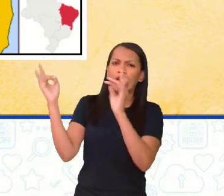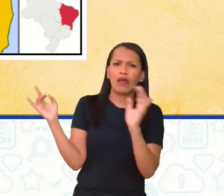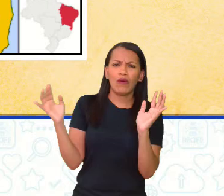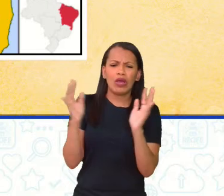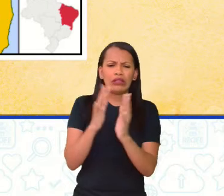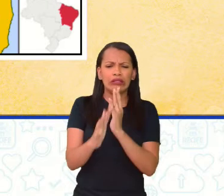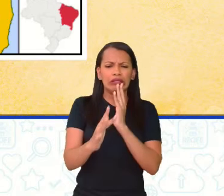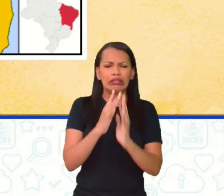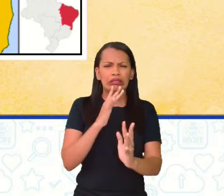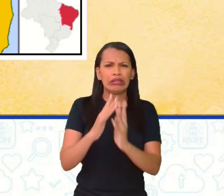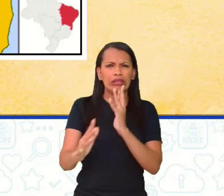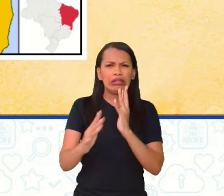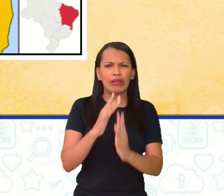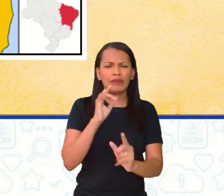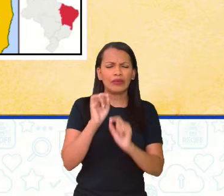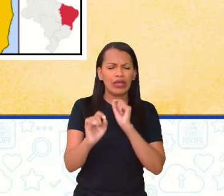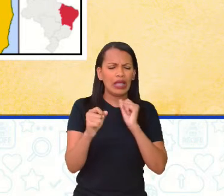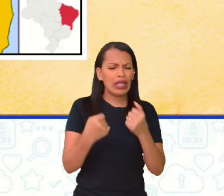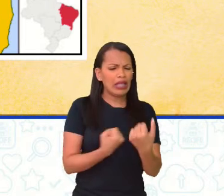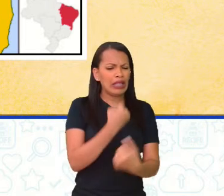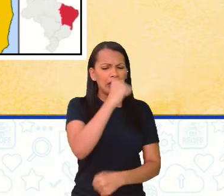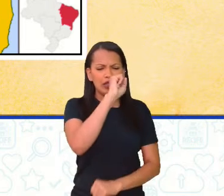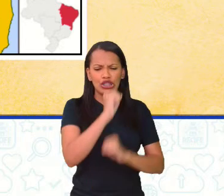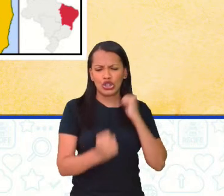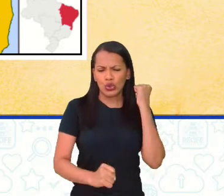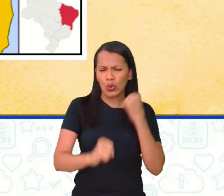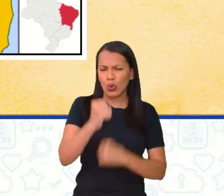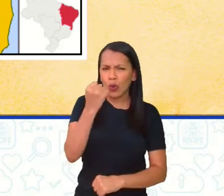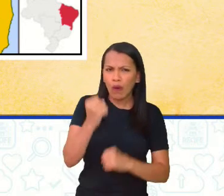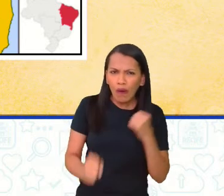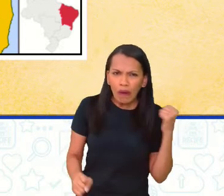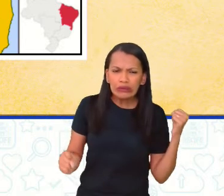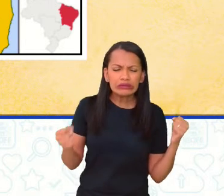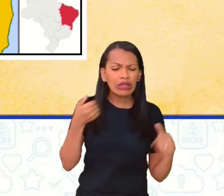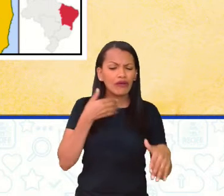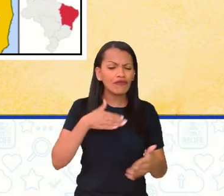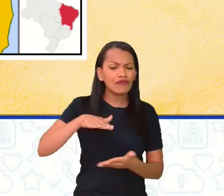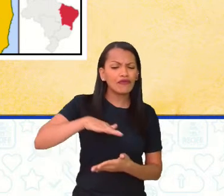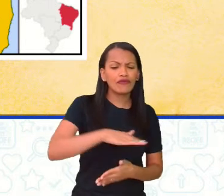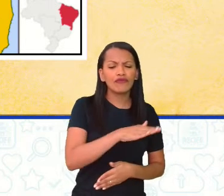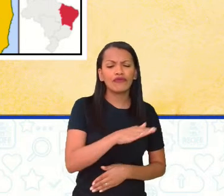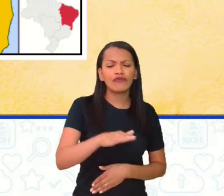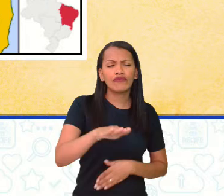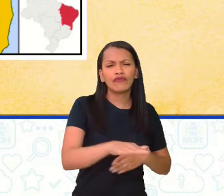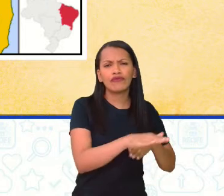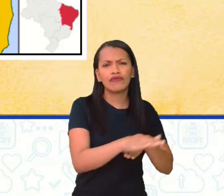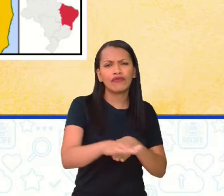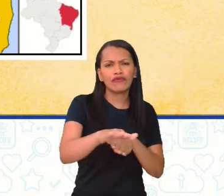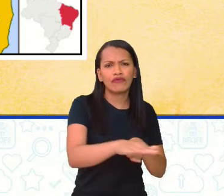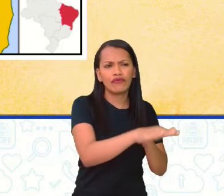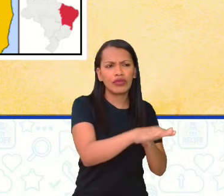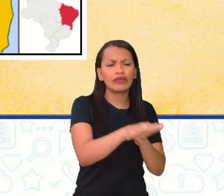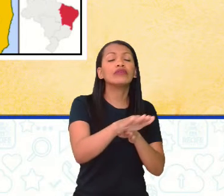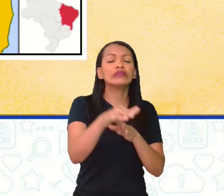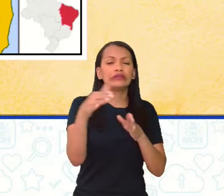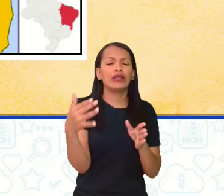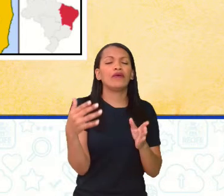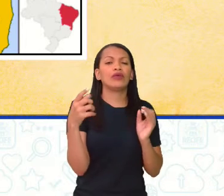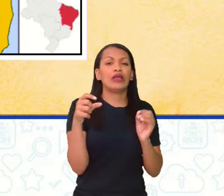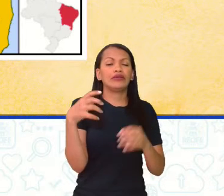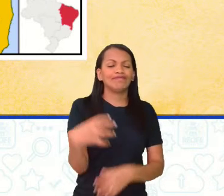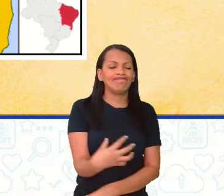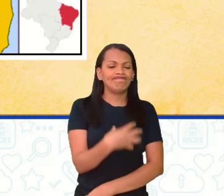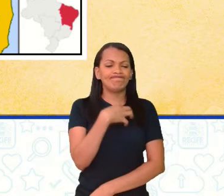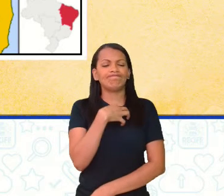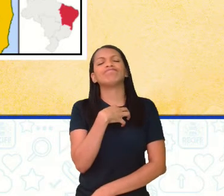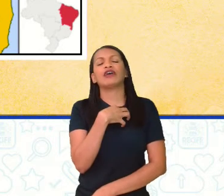muita indústria, provocando o quê? Impactos ambientais, na questão da atmosfera, na questão